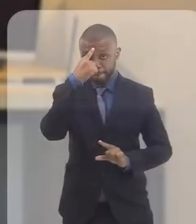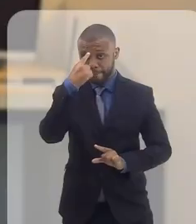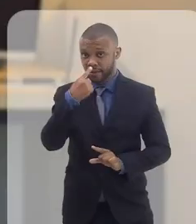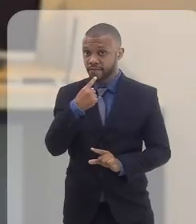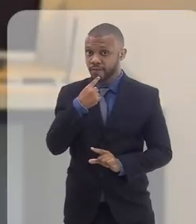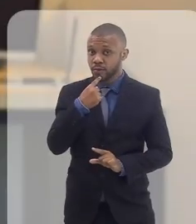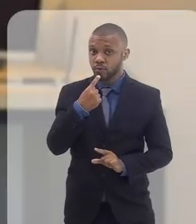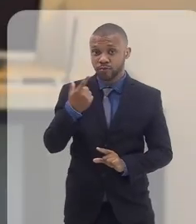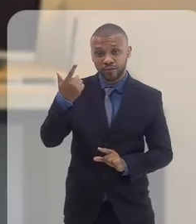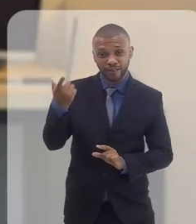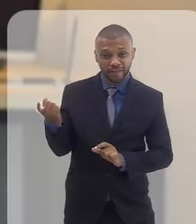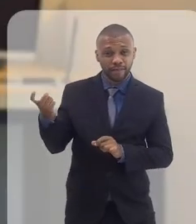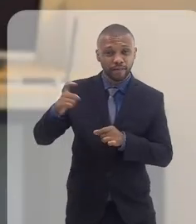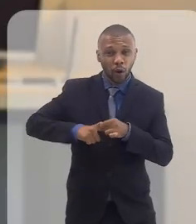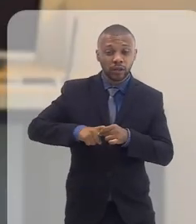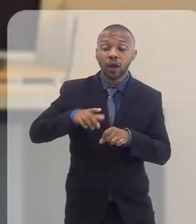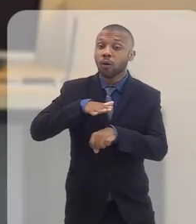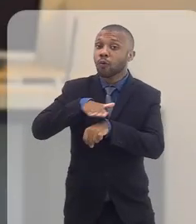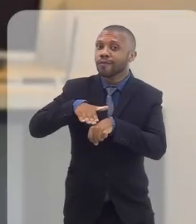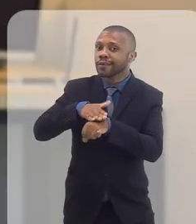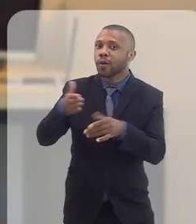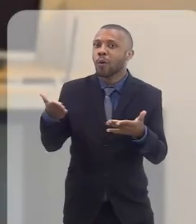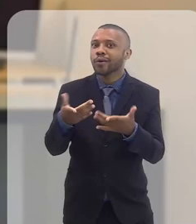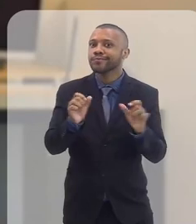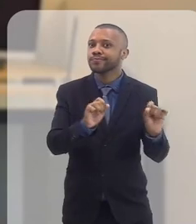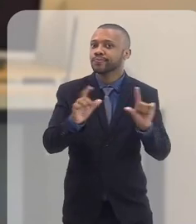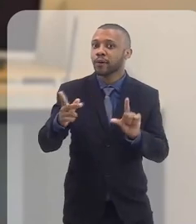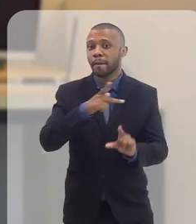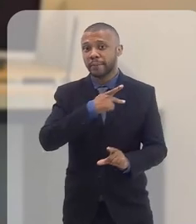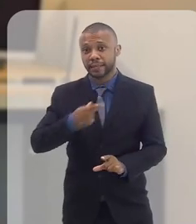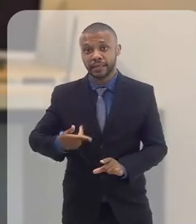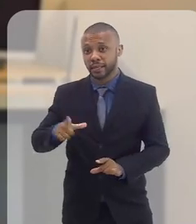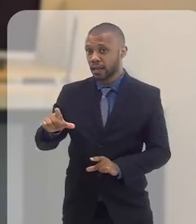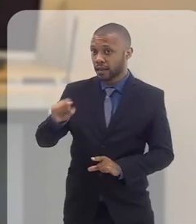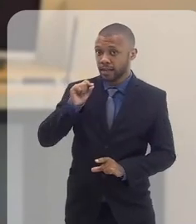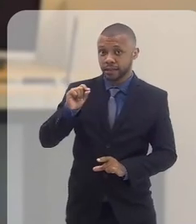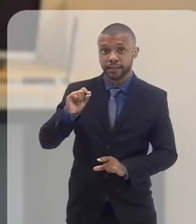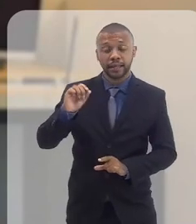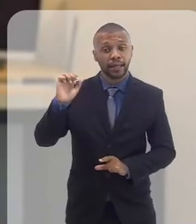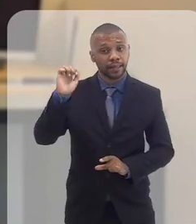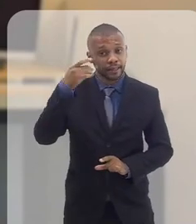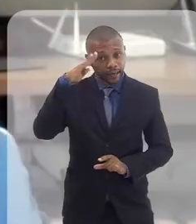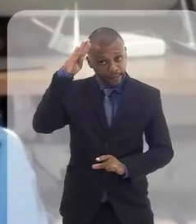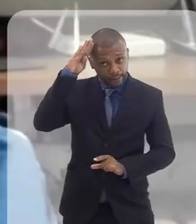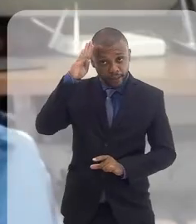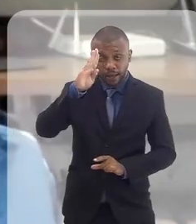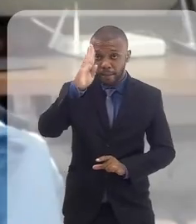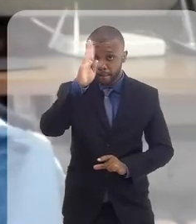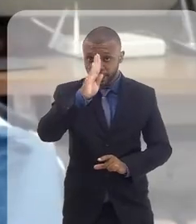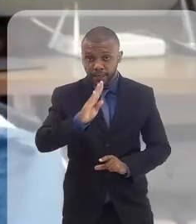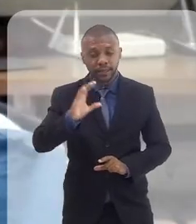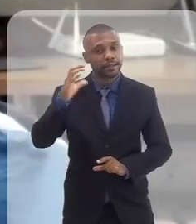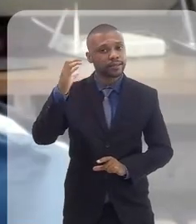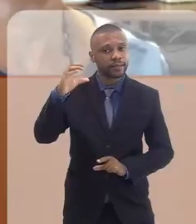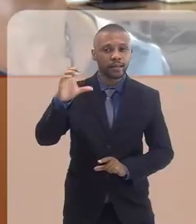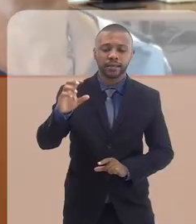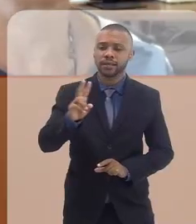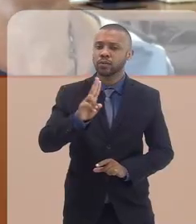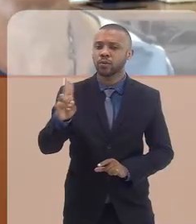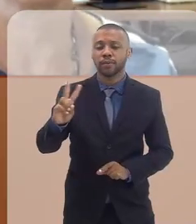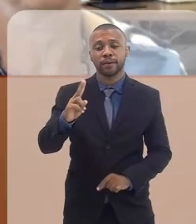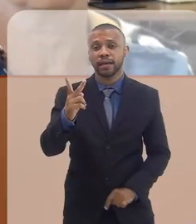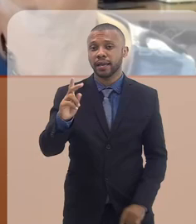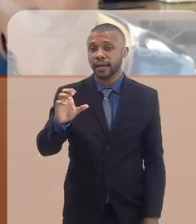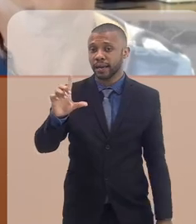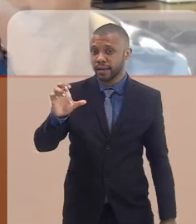O Perfil está de volta conversando hoje com a presidente eleita da Academia Brasileira de Ciências, Helena Nader.